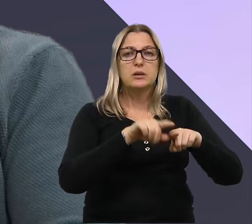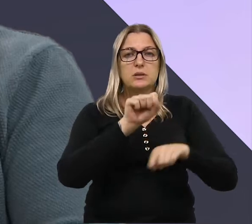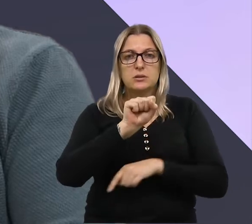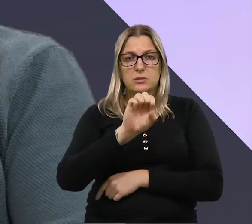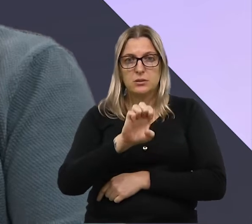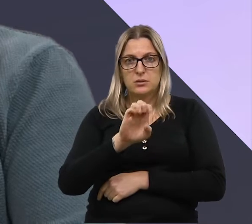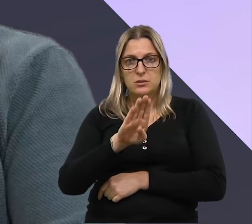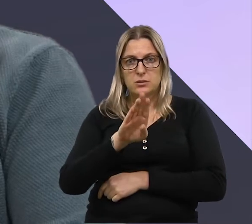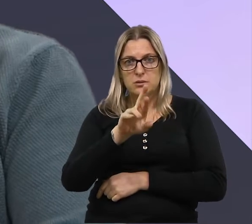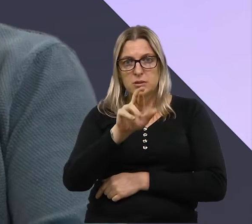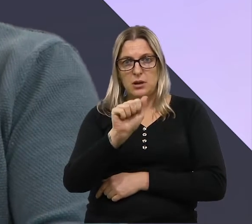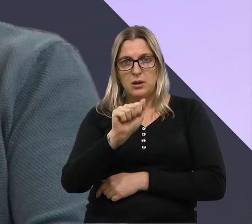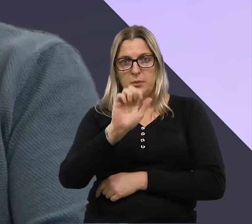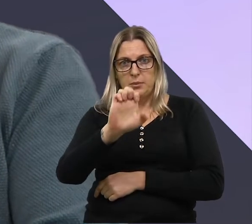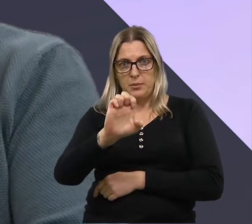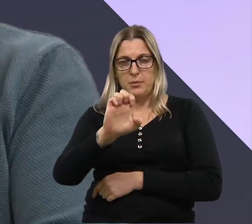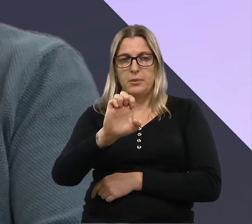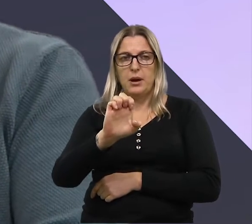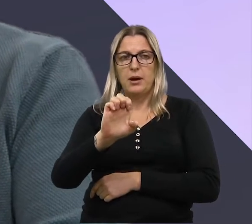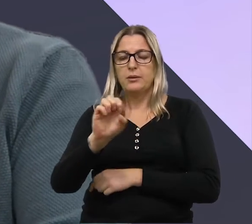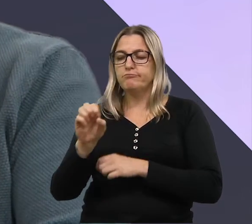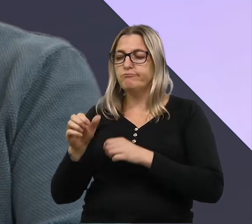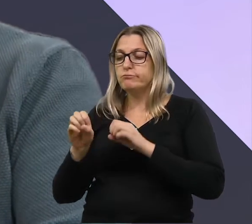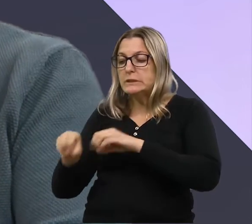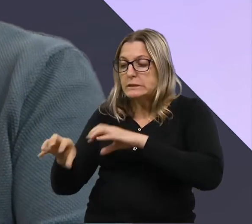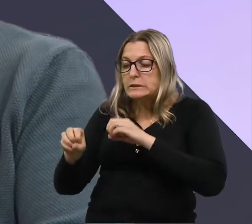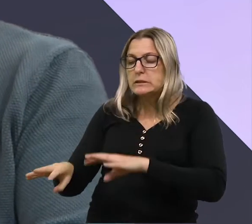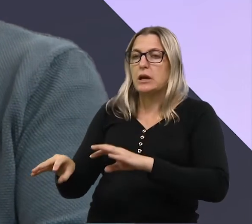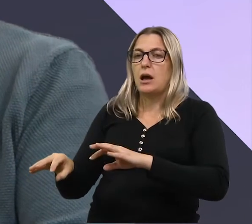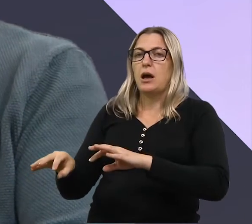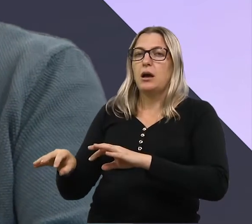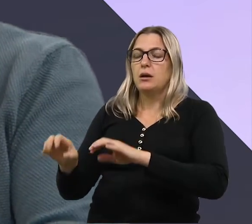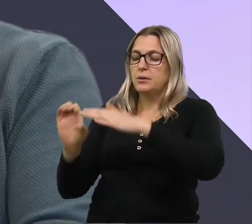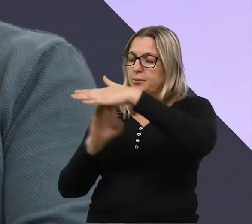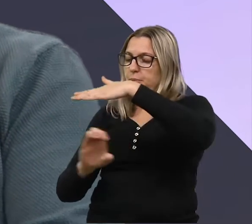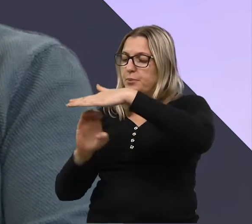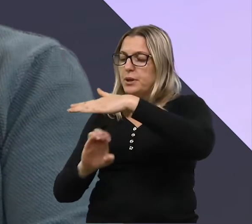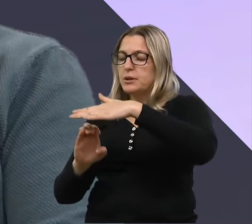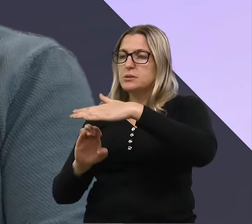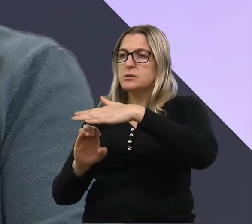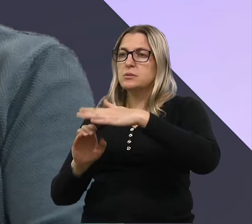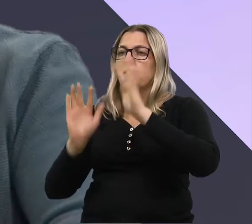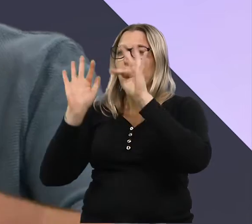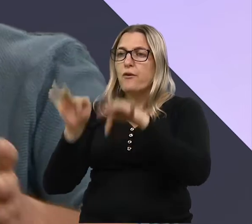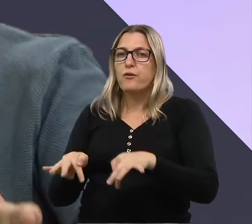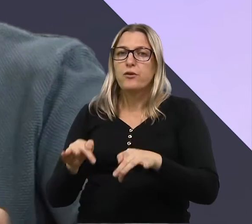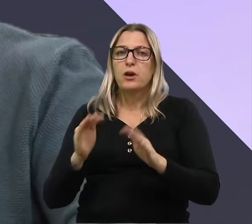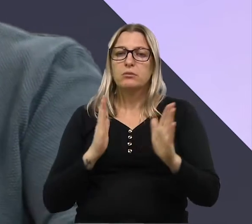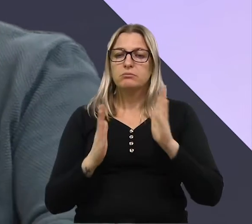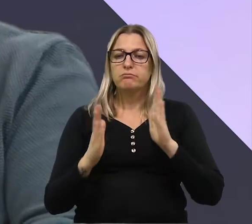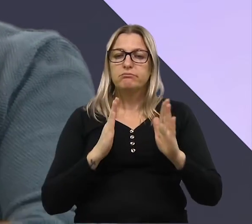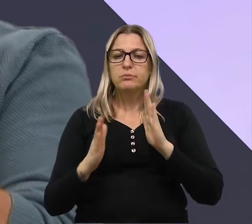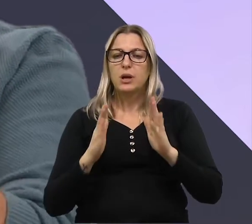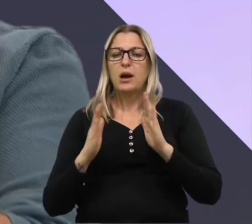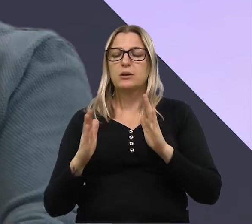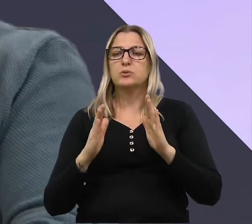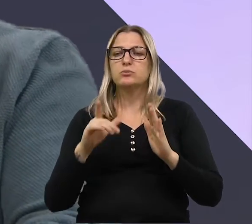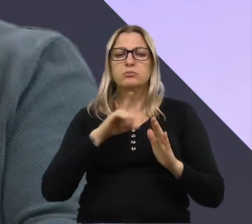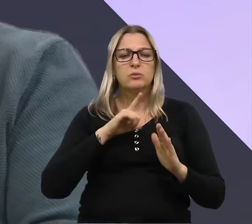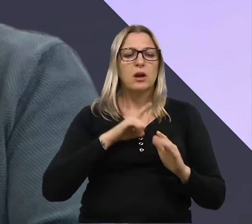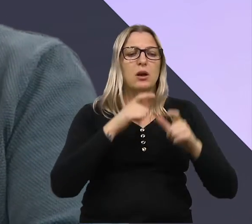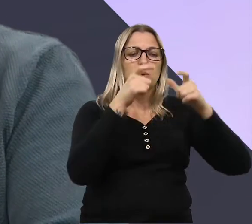qualificação para aquelas empresas para quando vença esse tempo delas elas possam sair jamais fortalecidos ter o seu local de trabalho